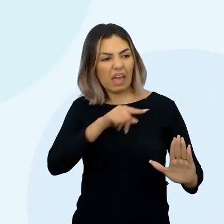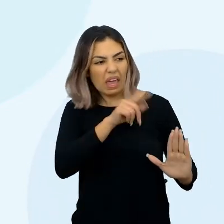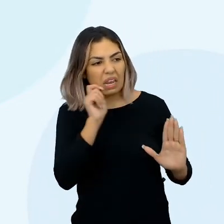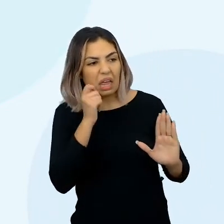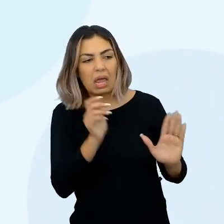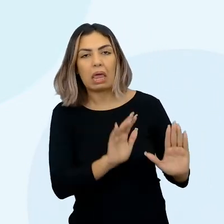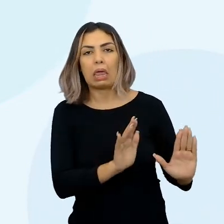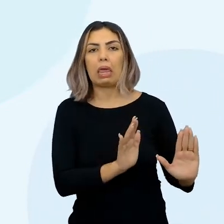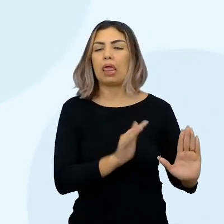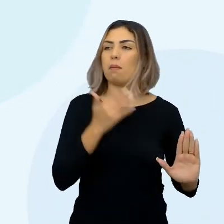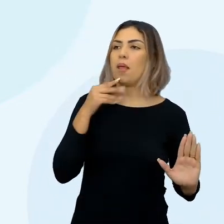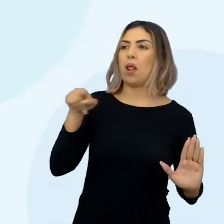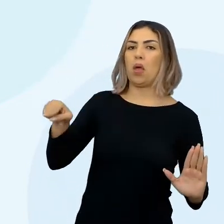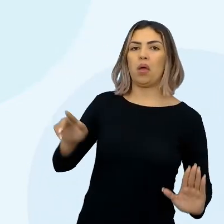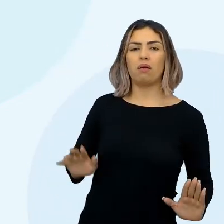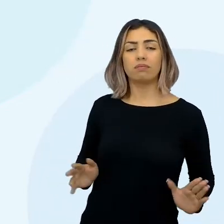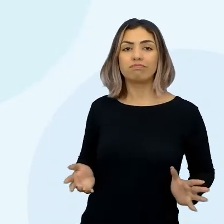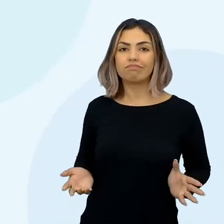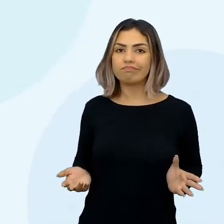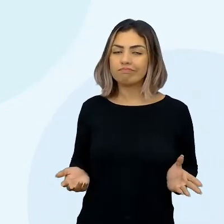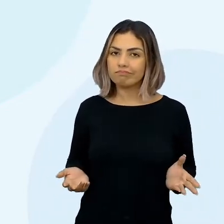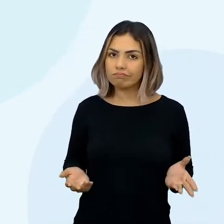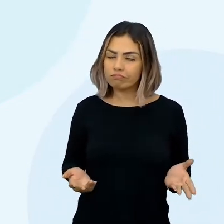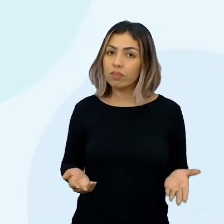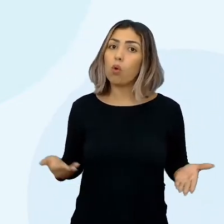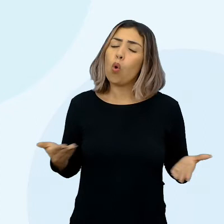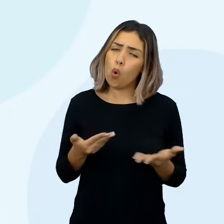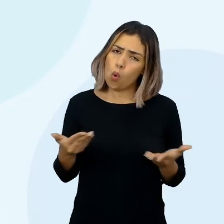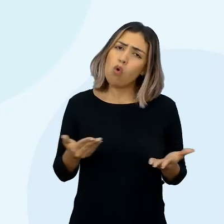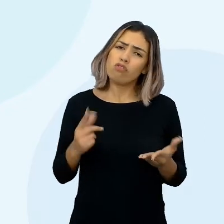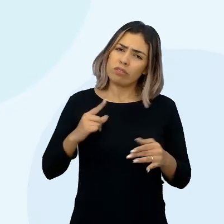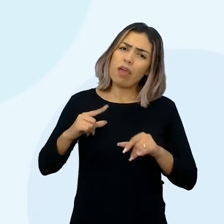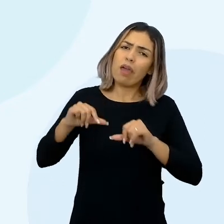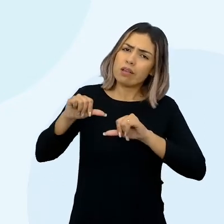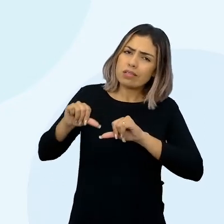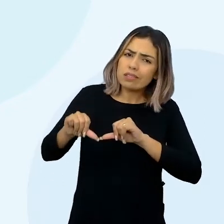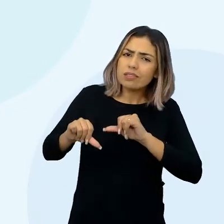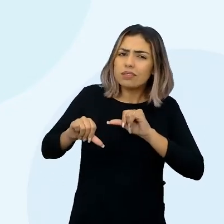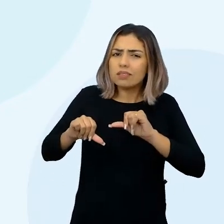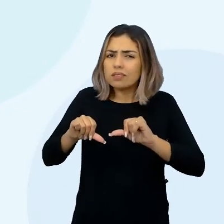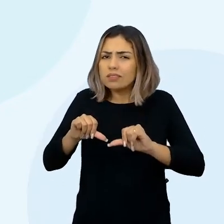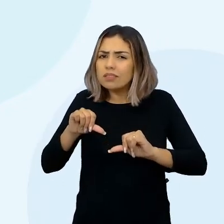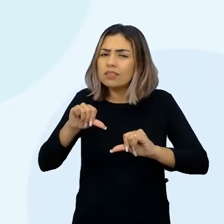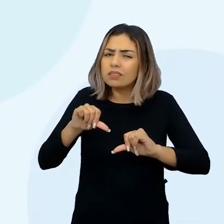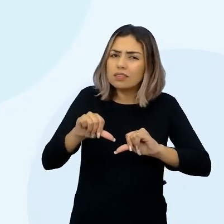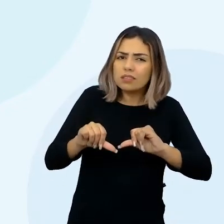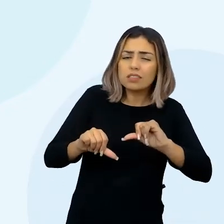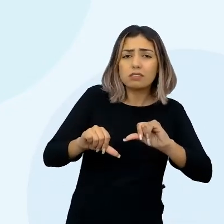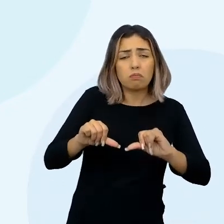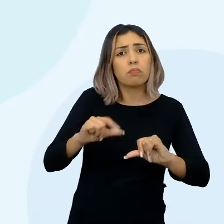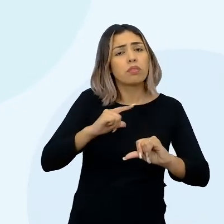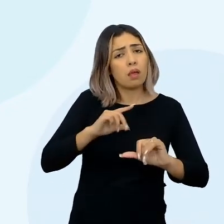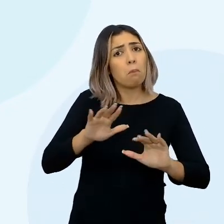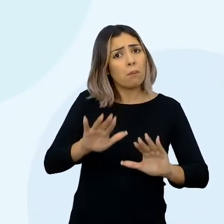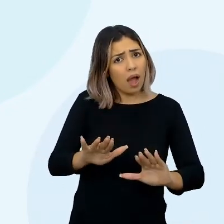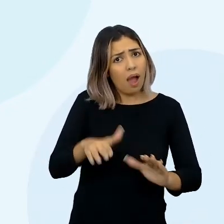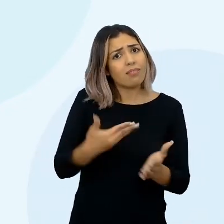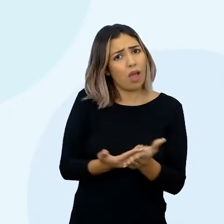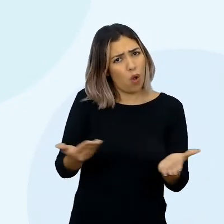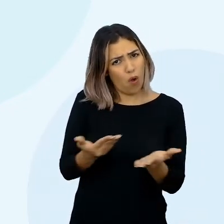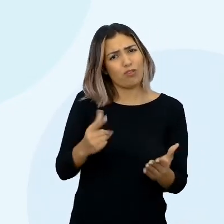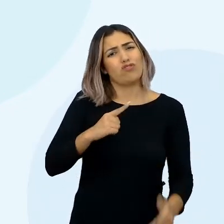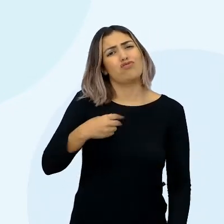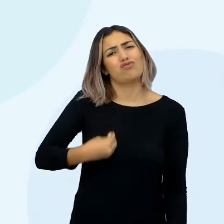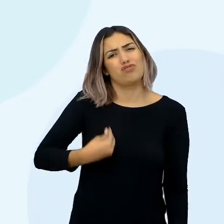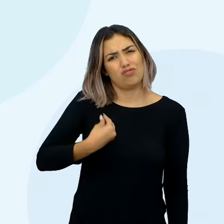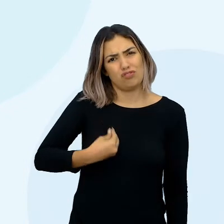mudanças que nós estamos observando hoje, elas são ainda muito lentas, né? Mas isso tudo que eu estou falando também existe ainda, né? Não é